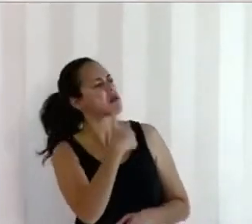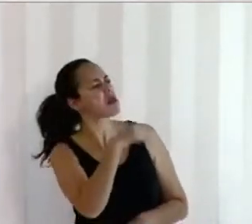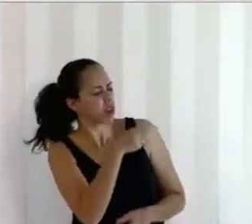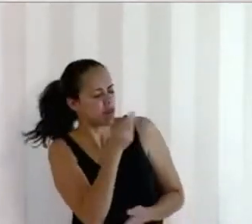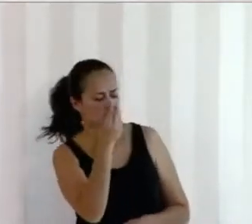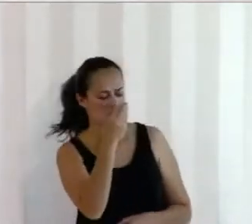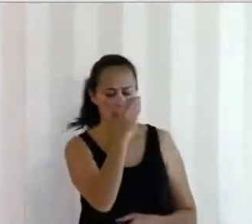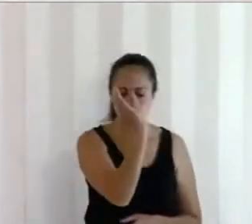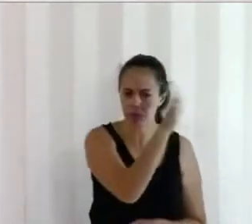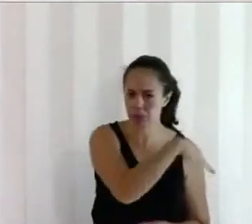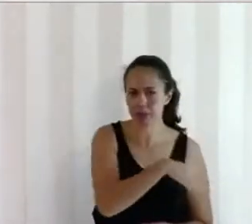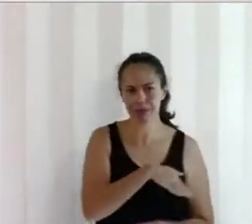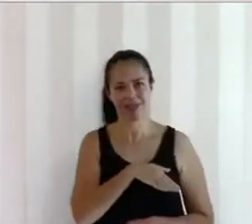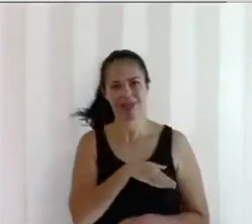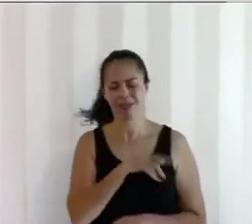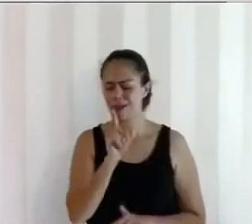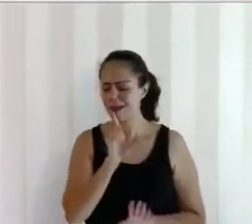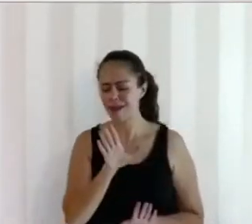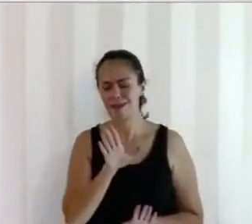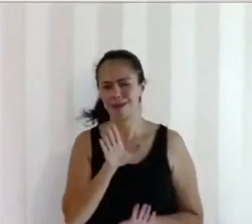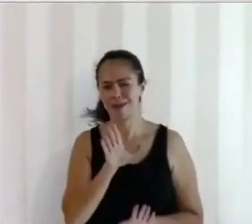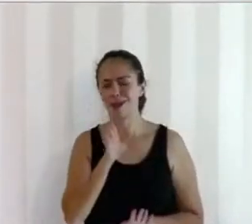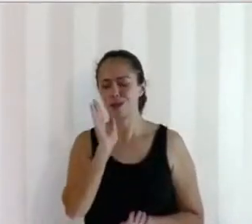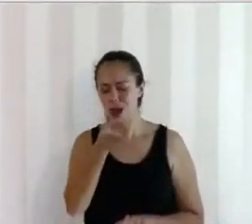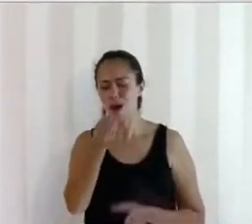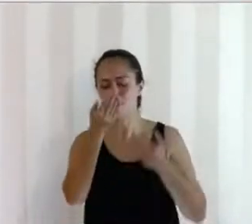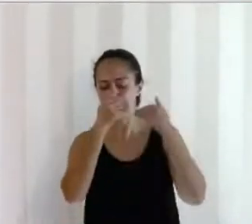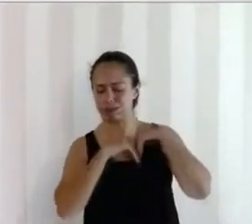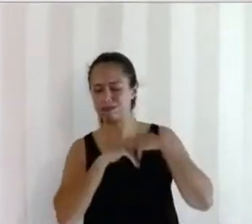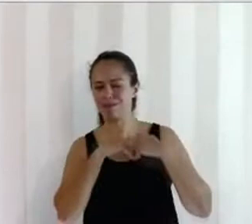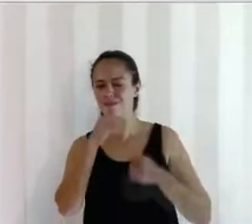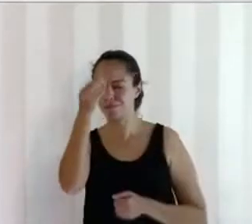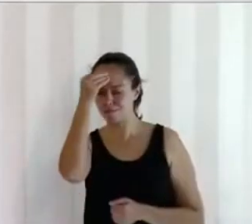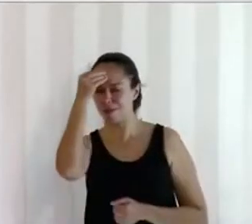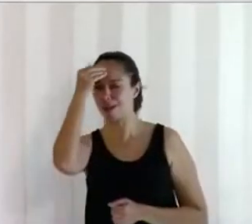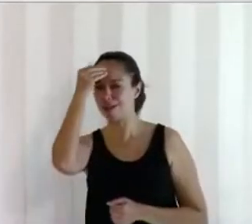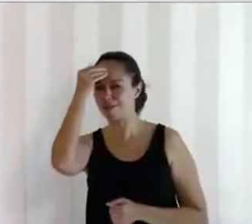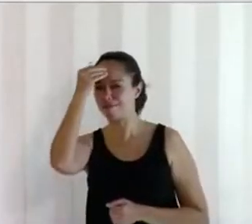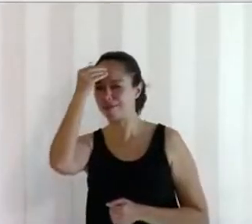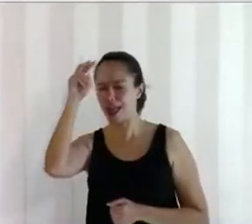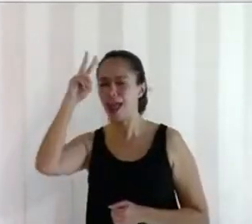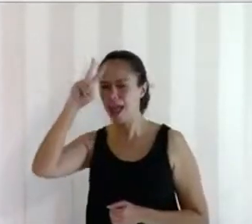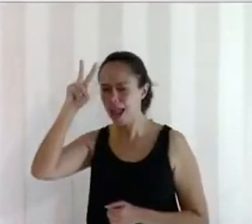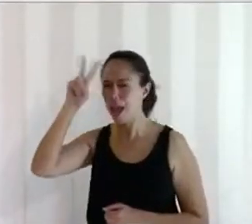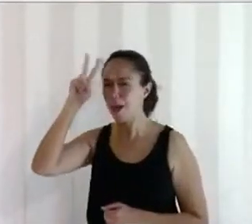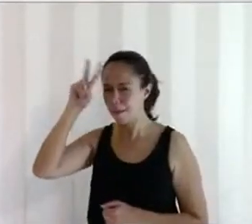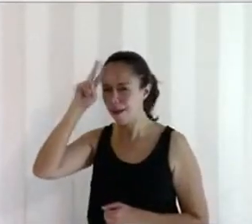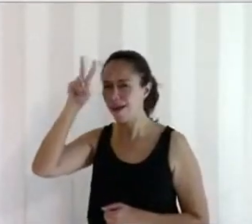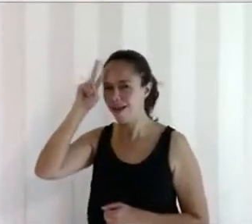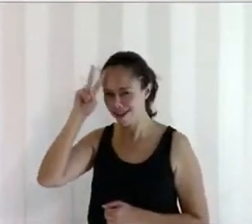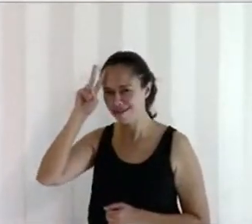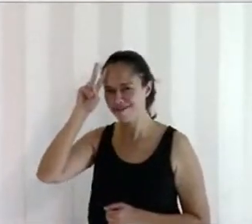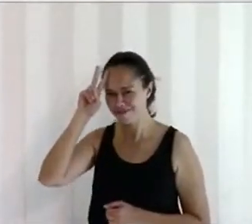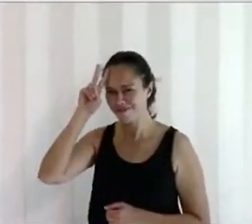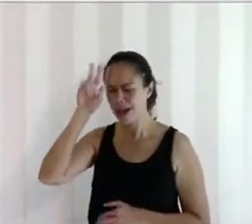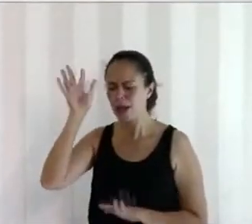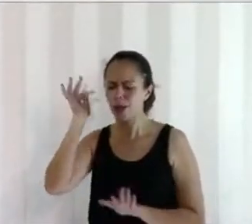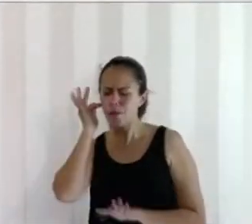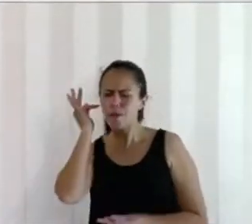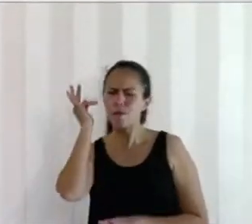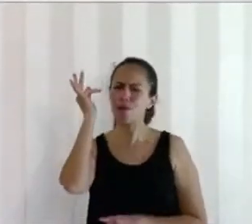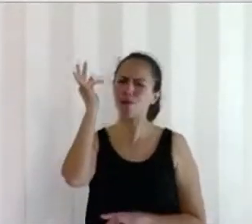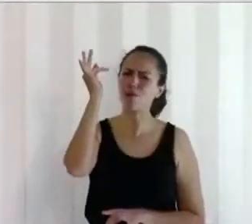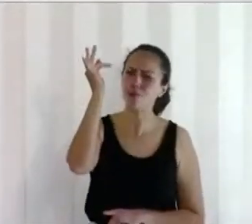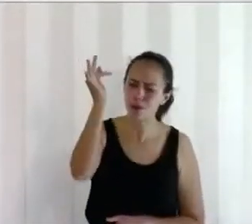tendo a lei diante dos olhos, que essa criança hoje não será lá no futuro alguém que defraude